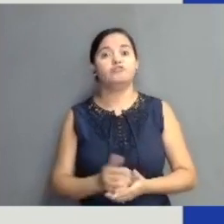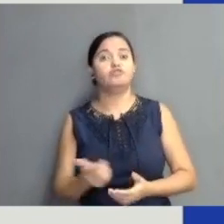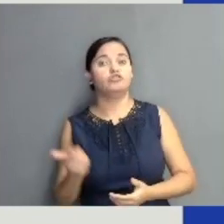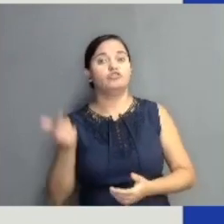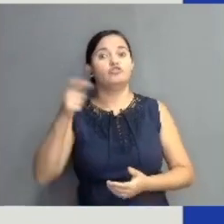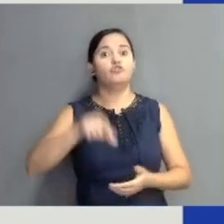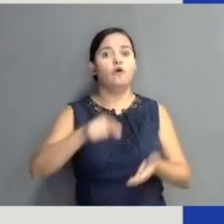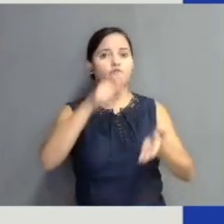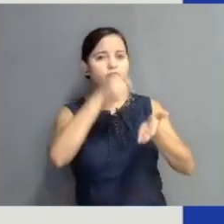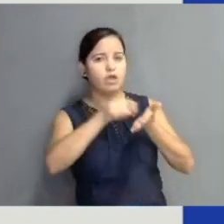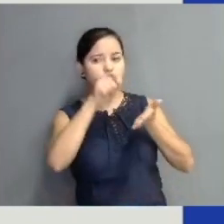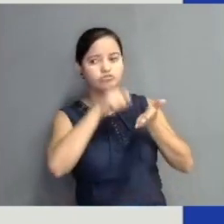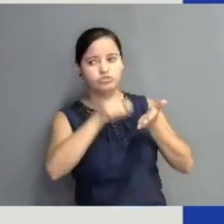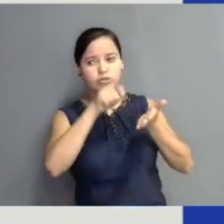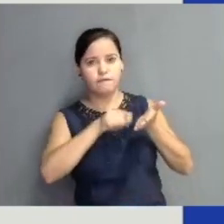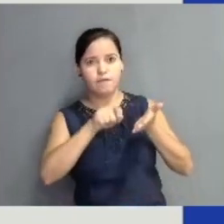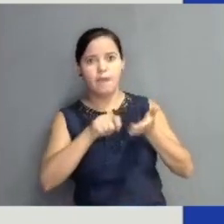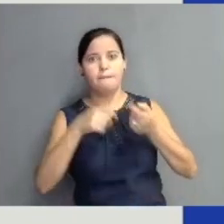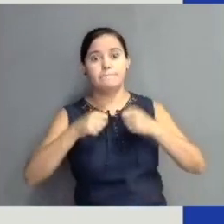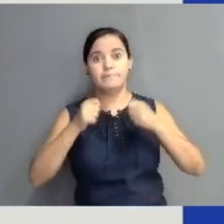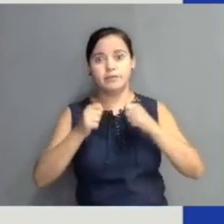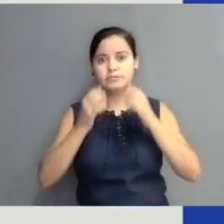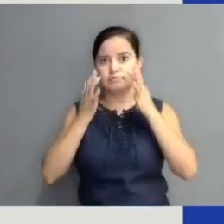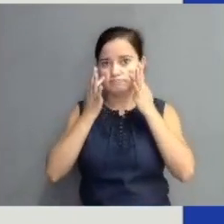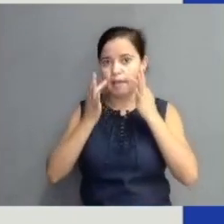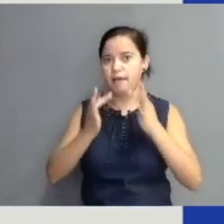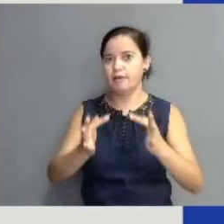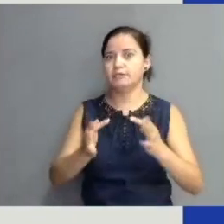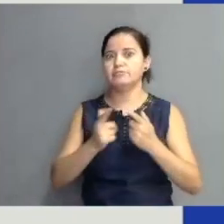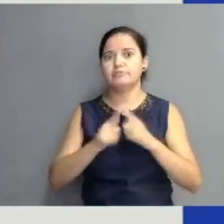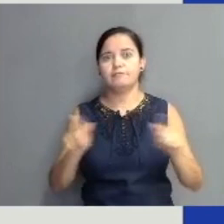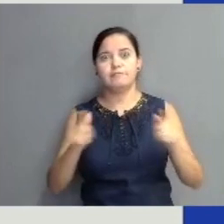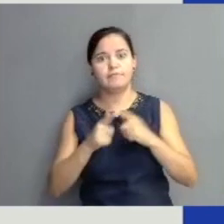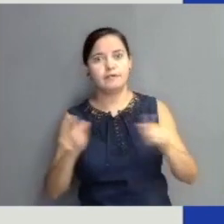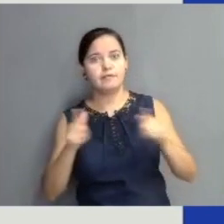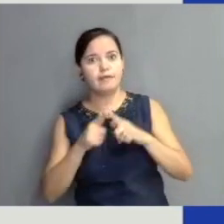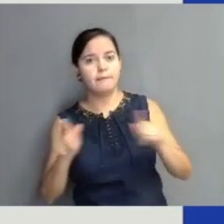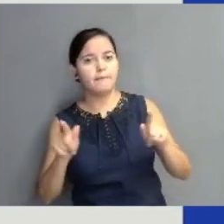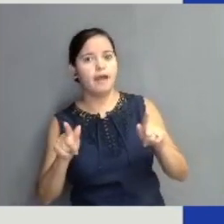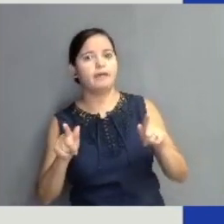ter muita atenção na gramática, tá? Vamos reescrever,